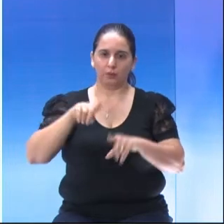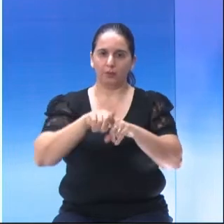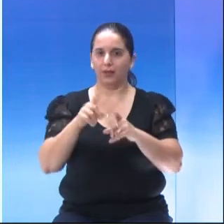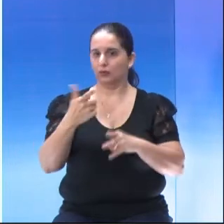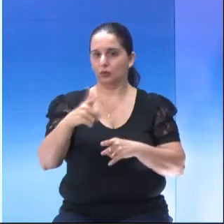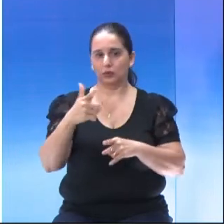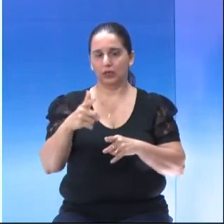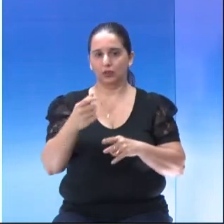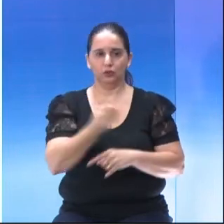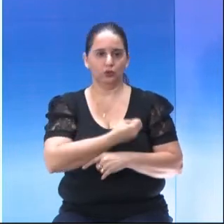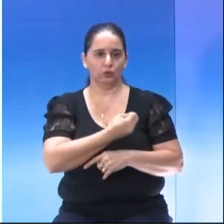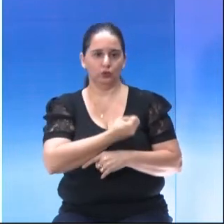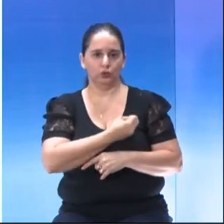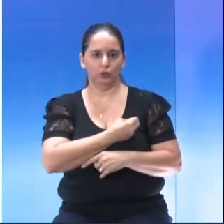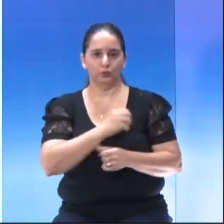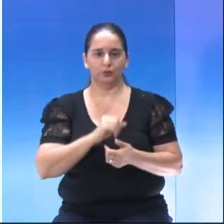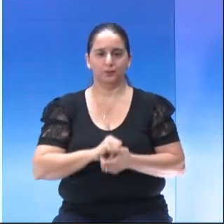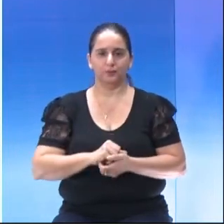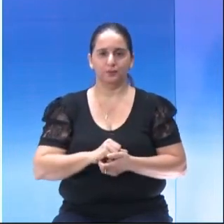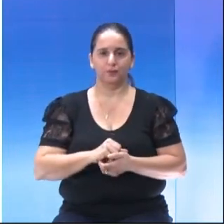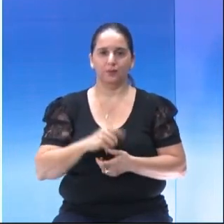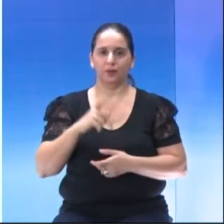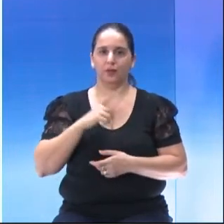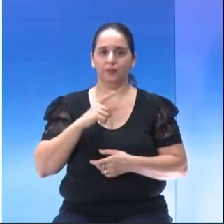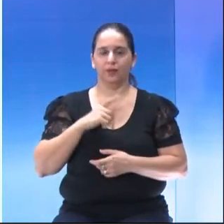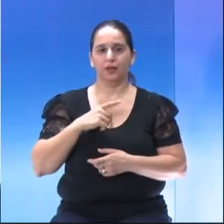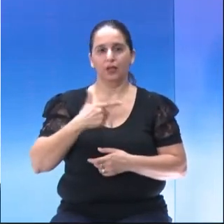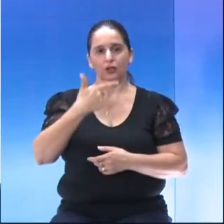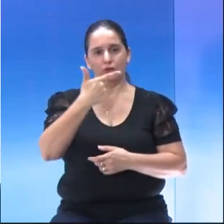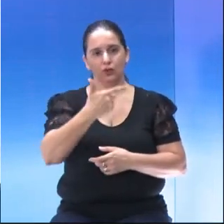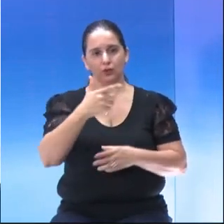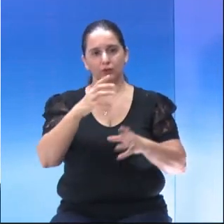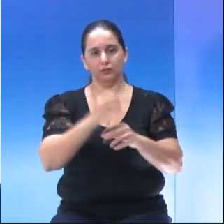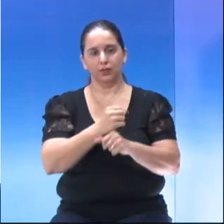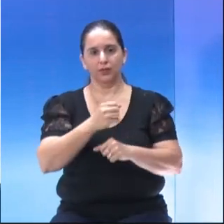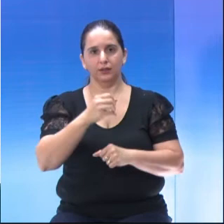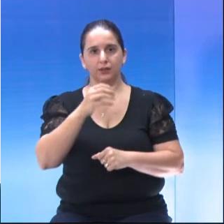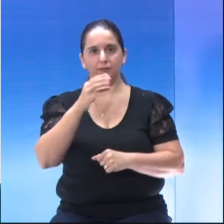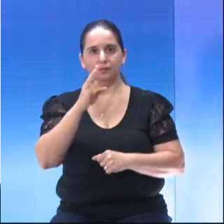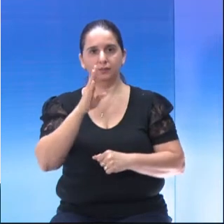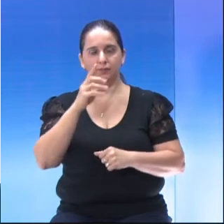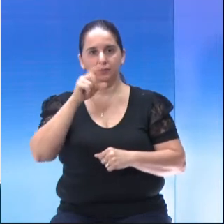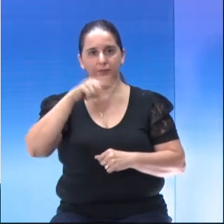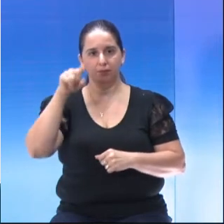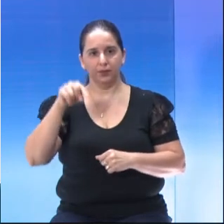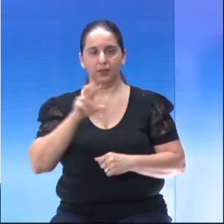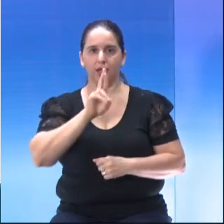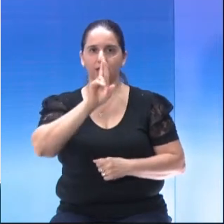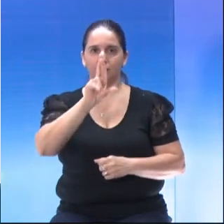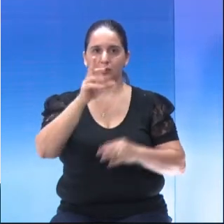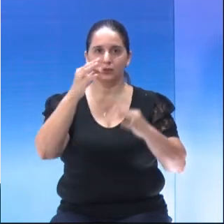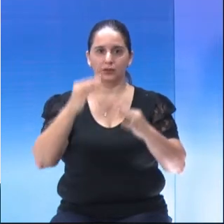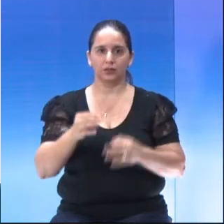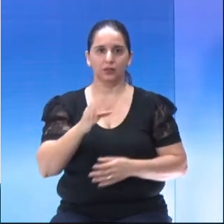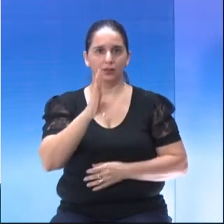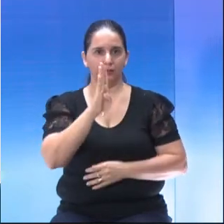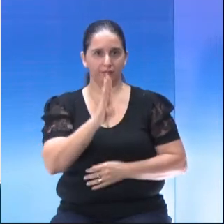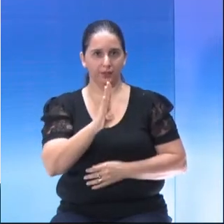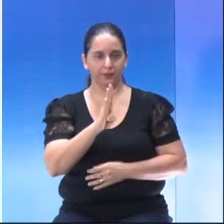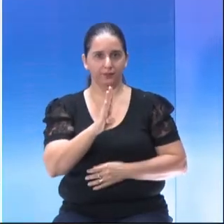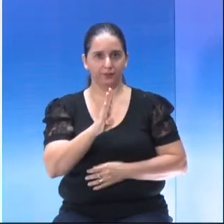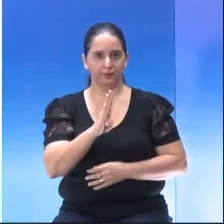temos nenhum desse valor. Mas nós temos 2 mais π. Então, a nossa resposta é a letra